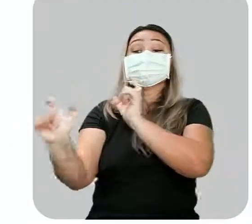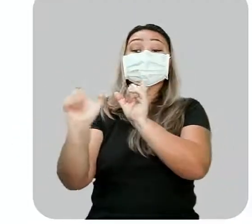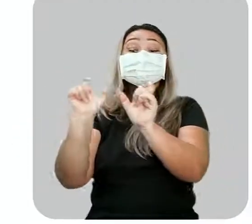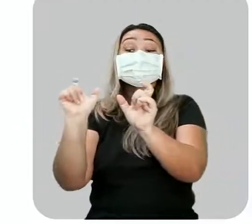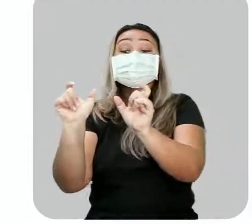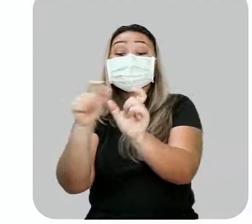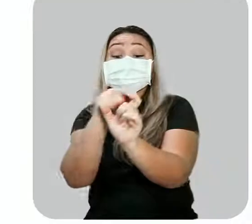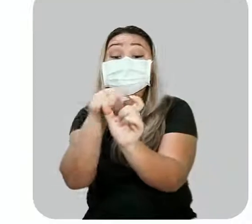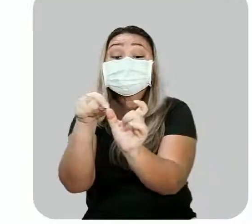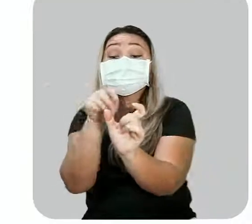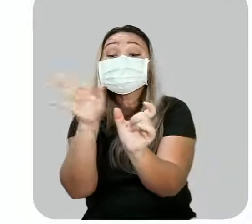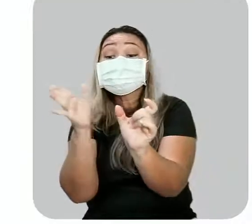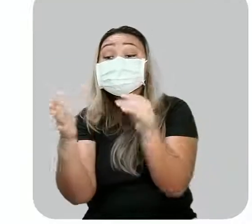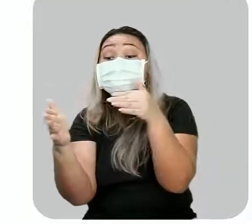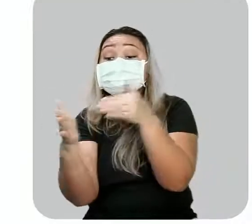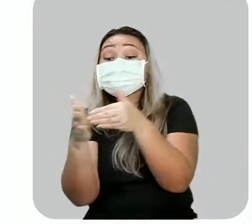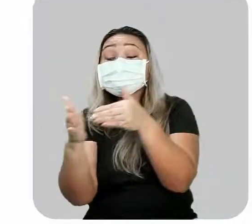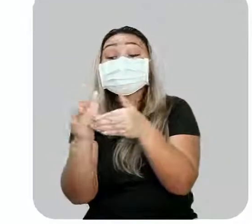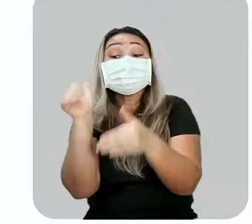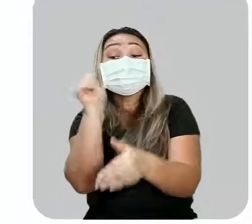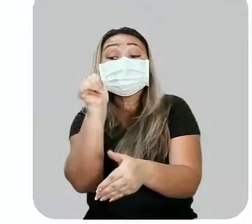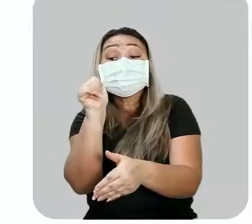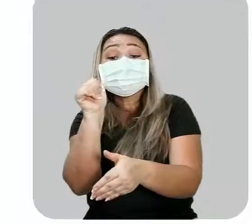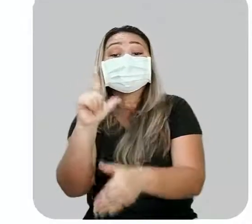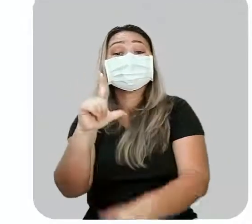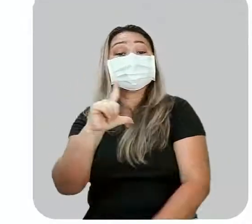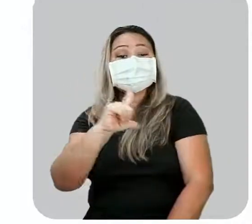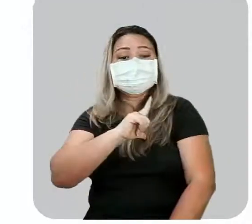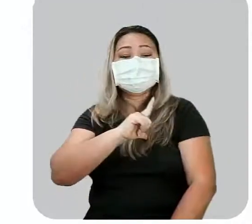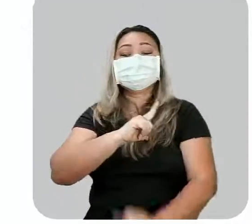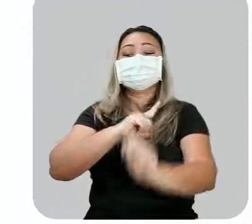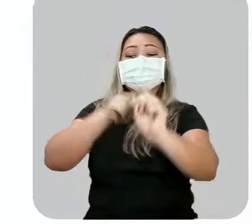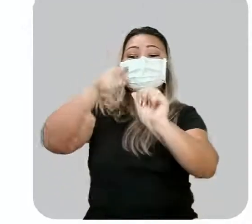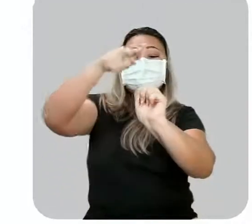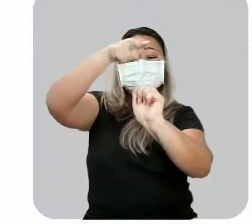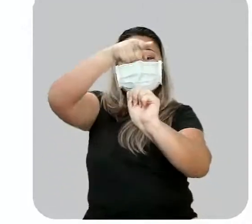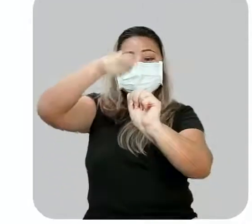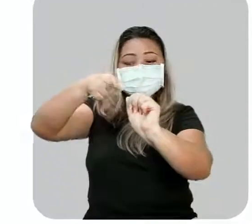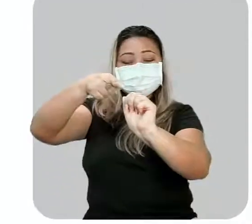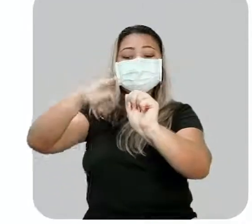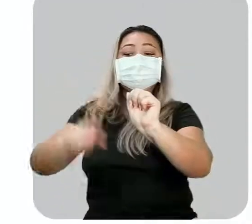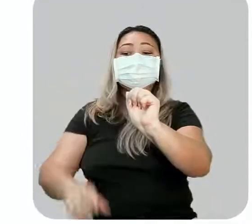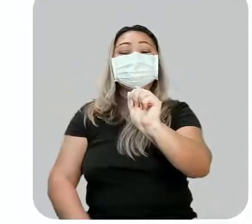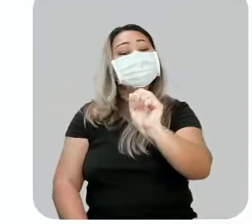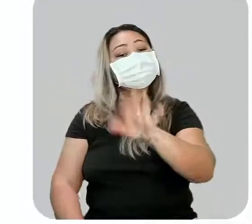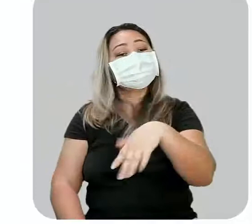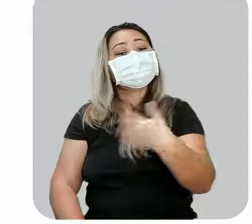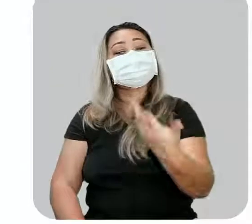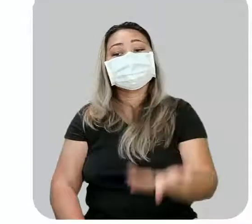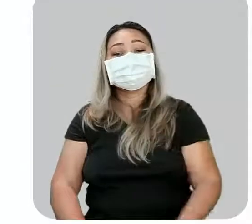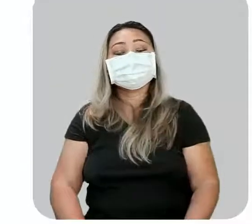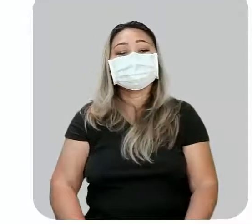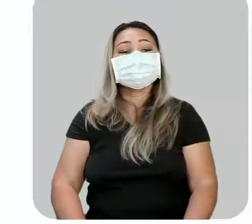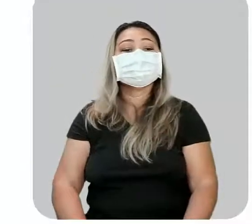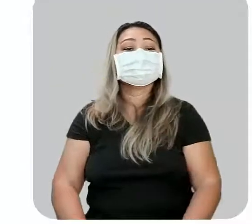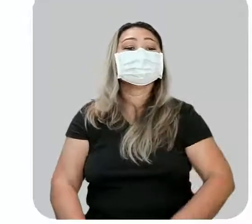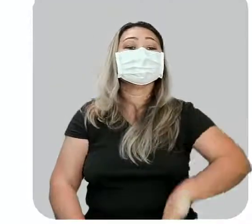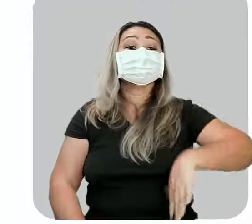palavras femininas, né? Terá o quê? O acento indicativo de